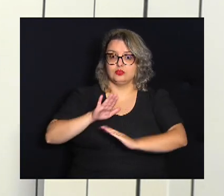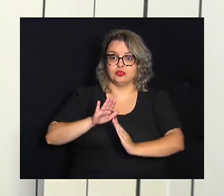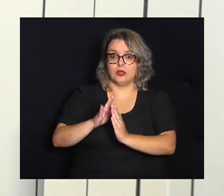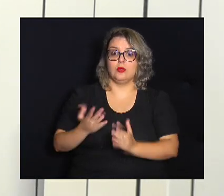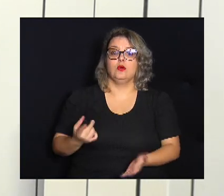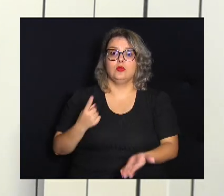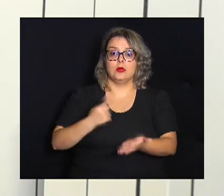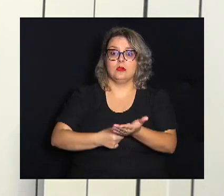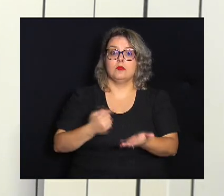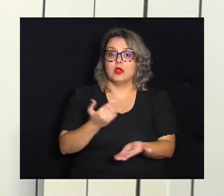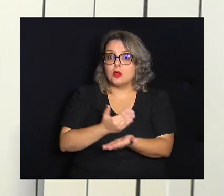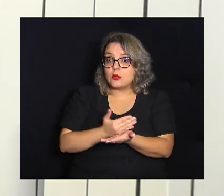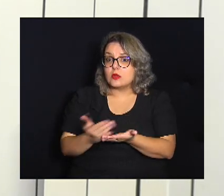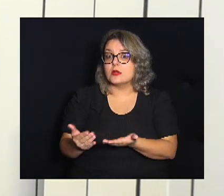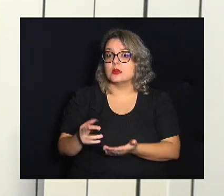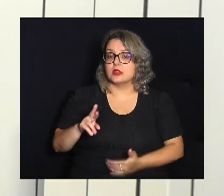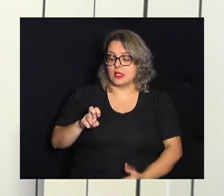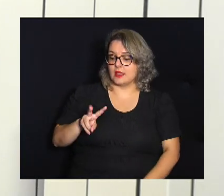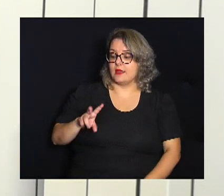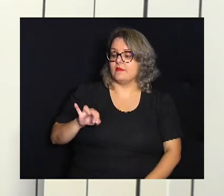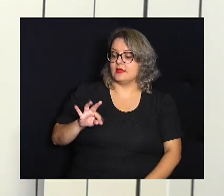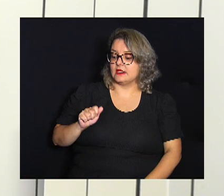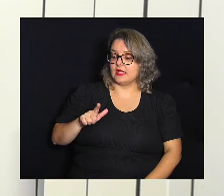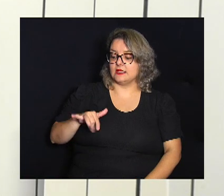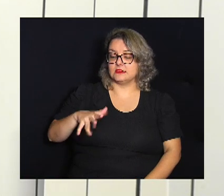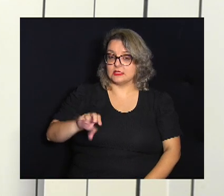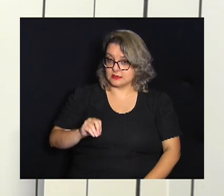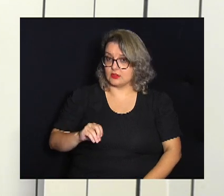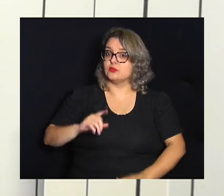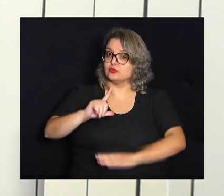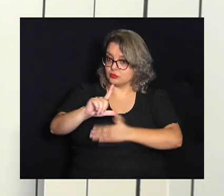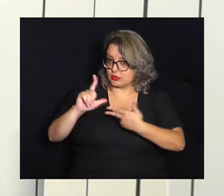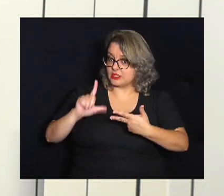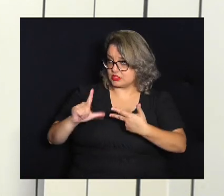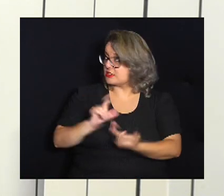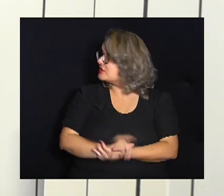o início da revitalização do Legislativo.